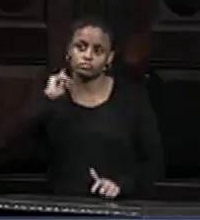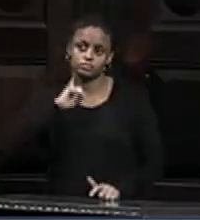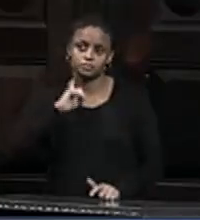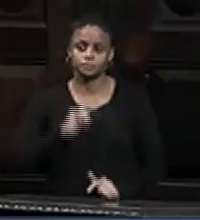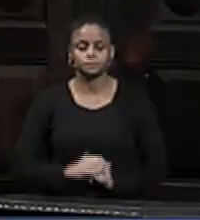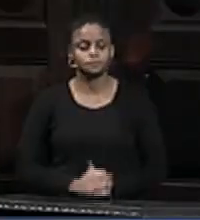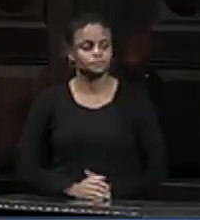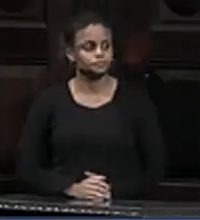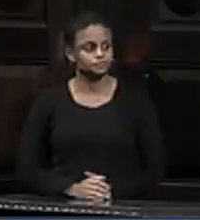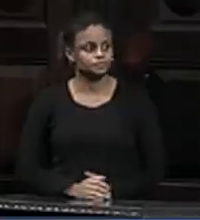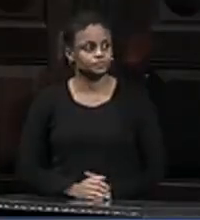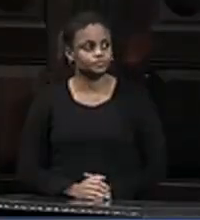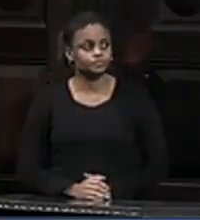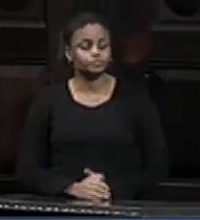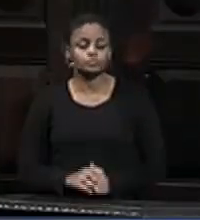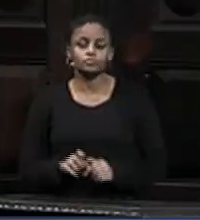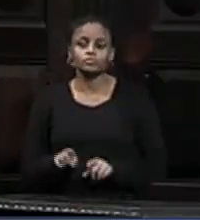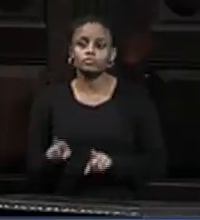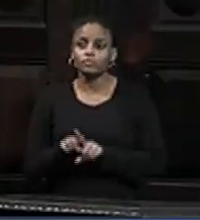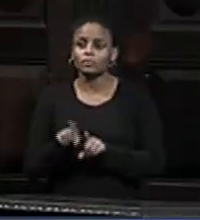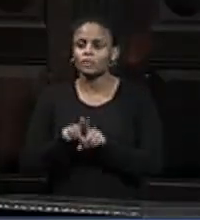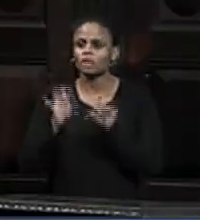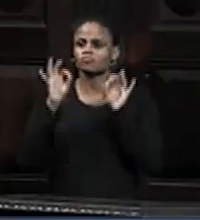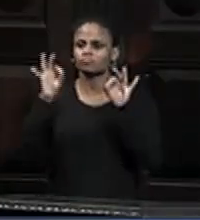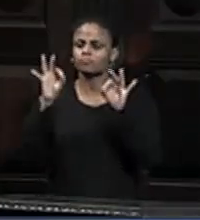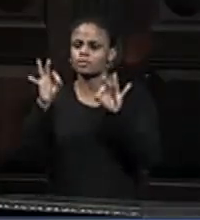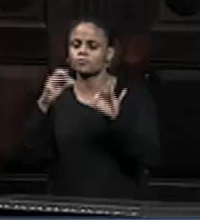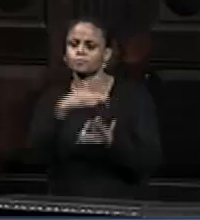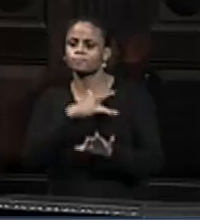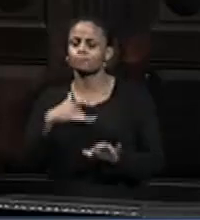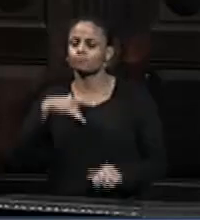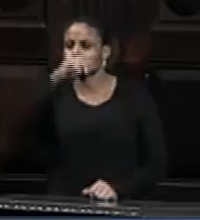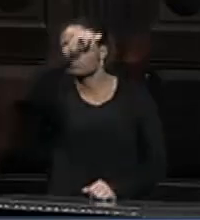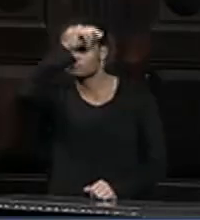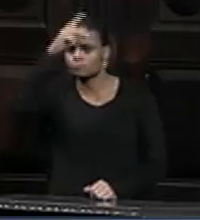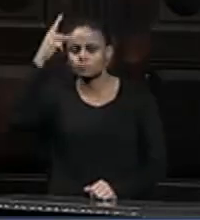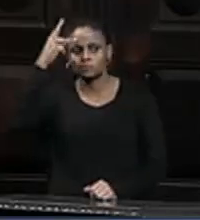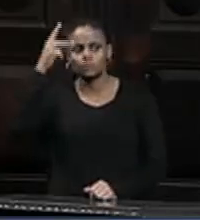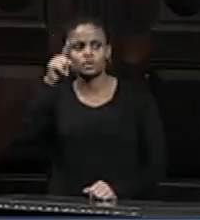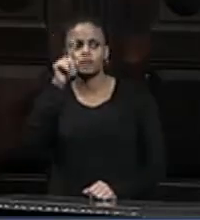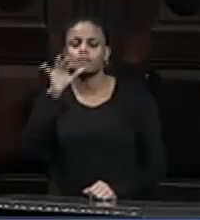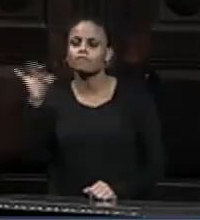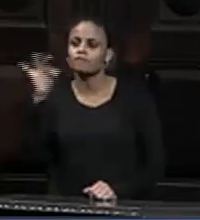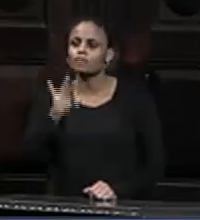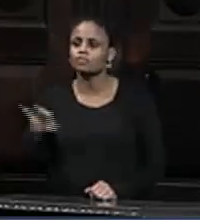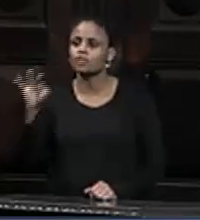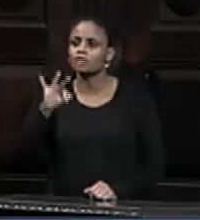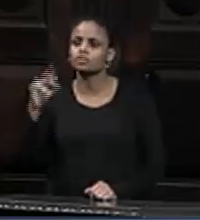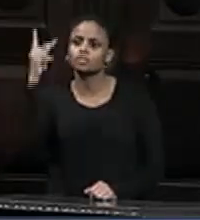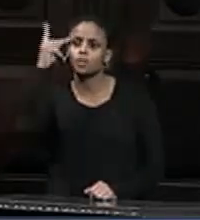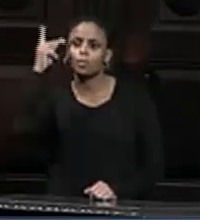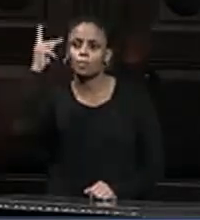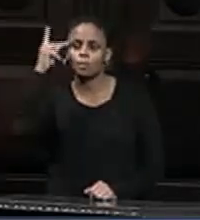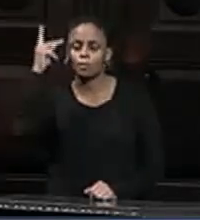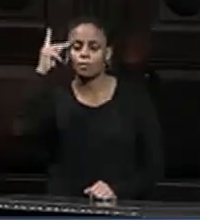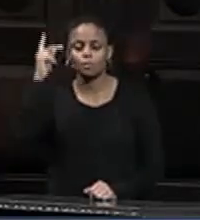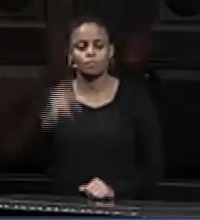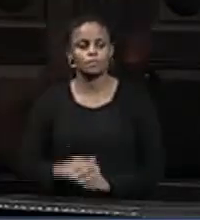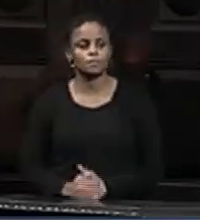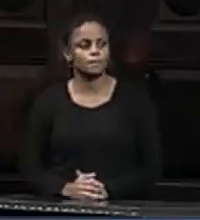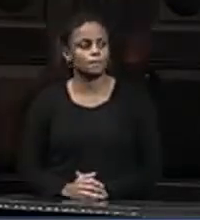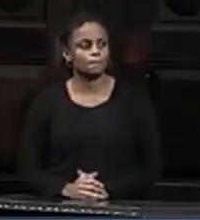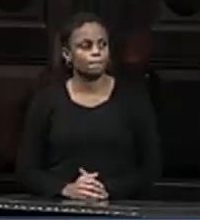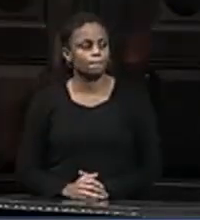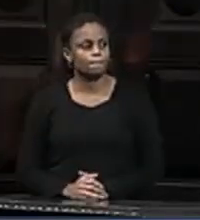também especialista em saúde pública pela Universidade de Campinas, São Paulo.